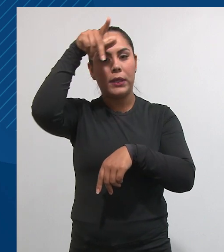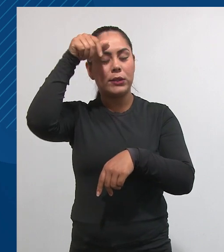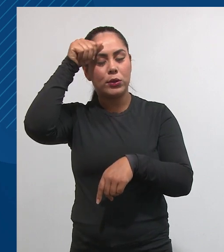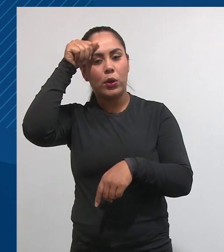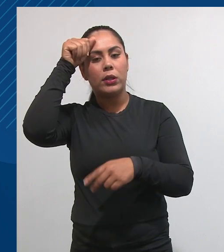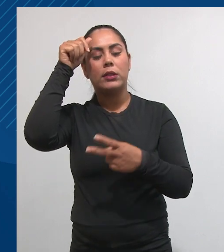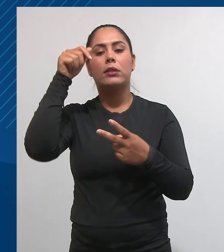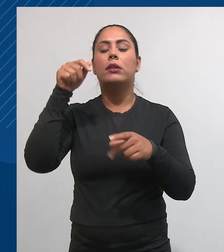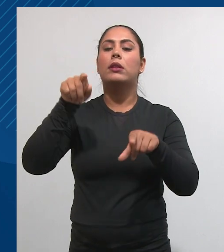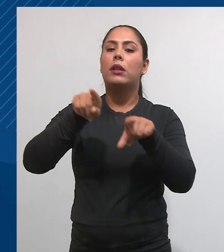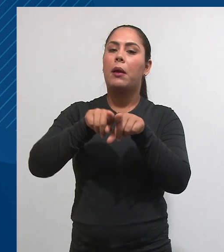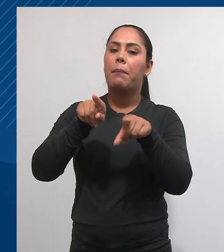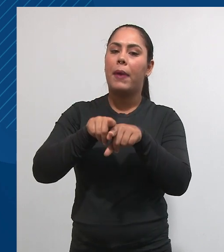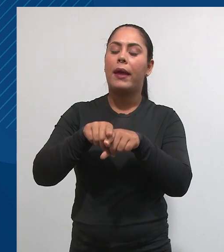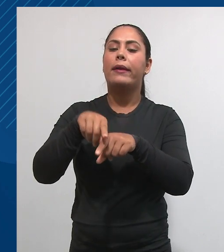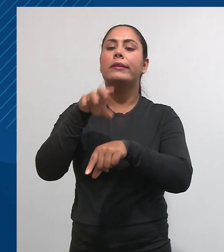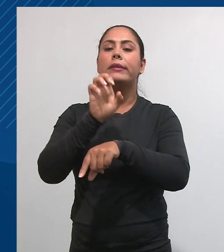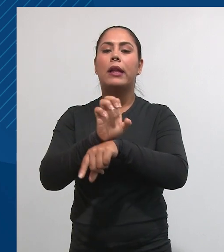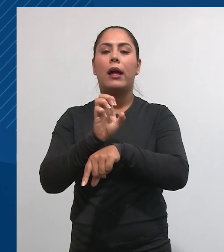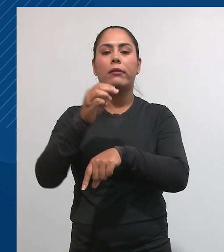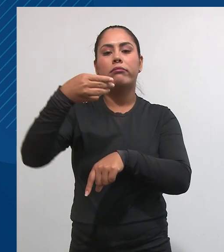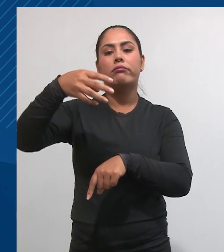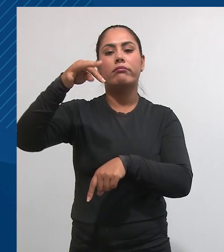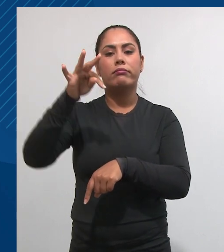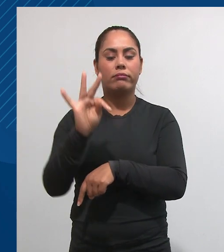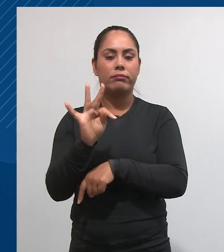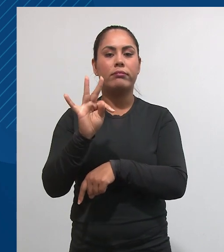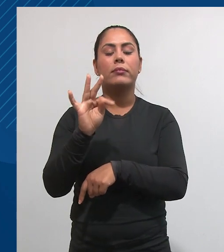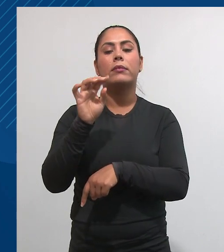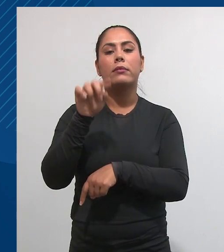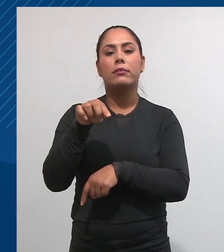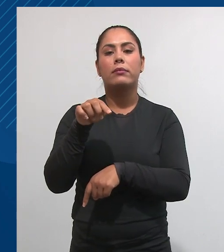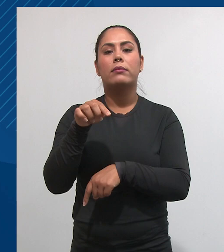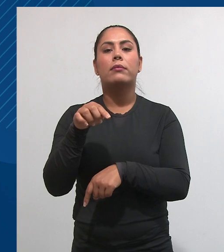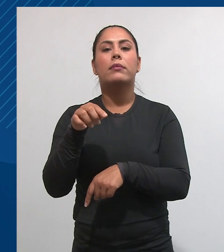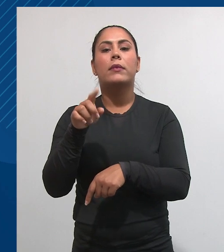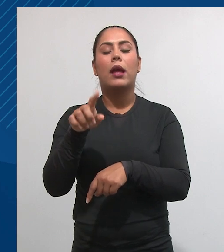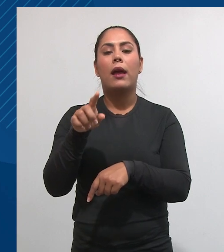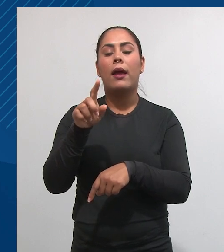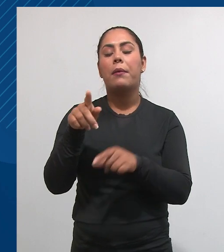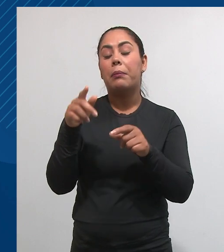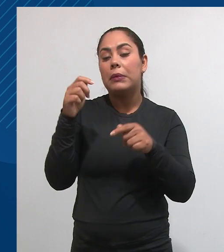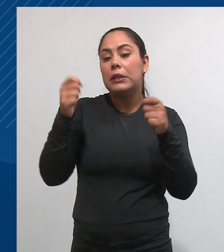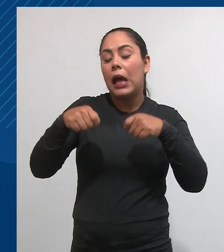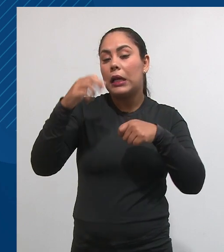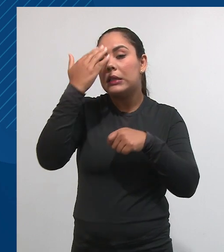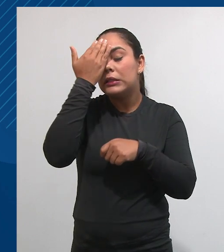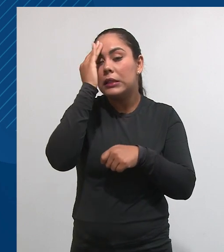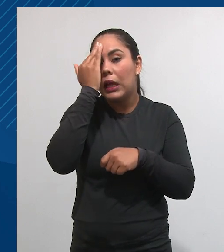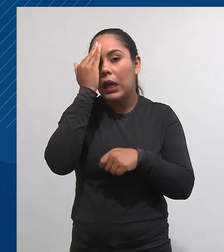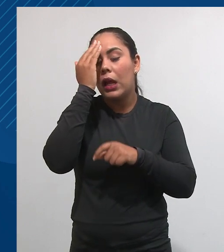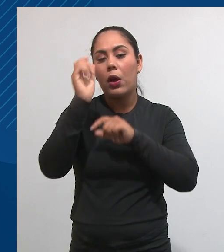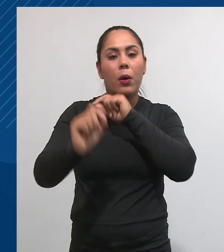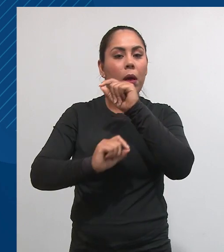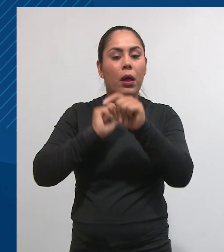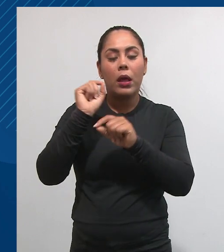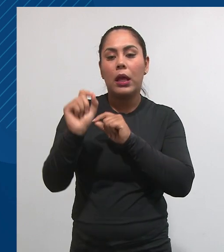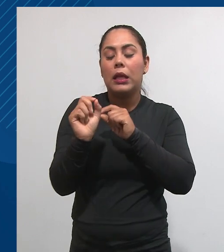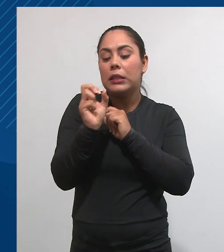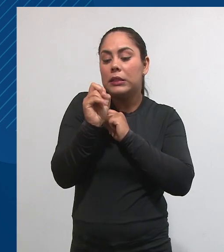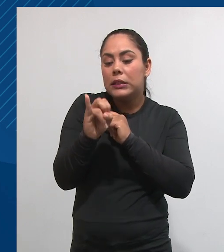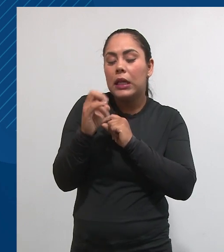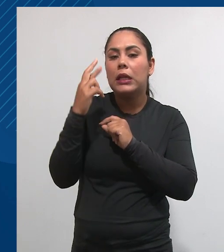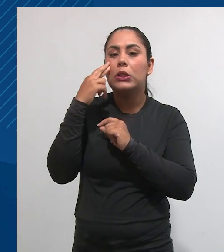do estado de Mato Grosso. Então, a gente só pode entender a história de Rondônia se a